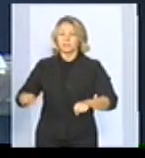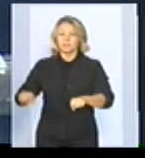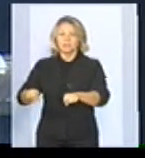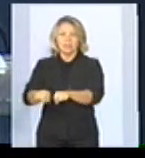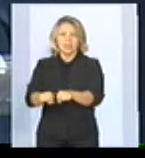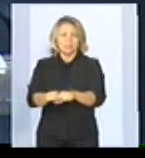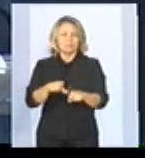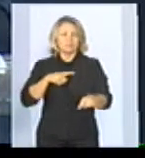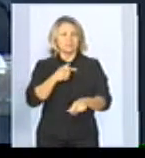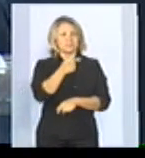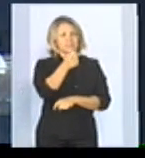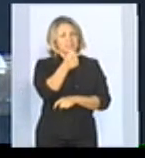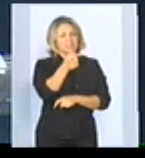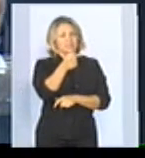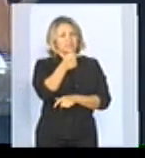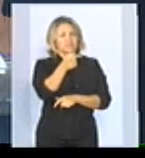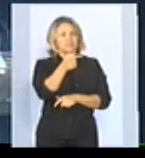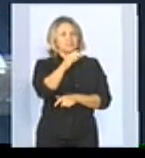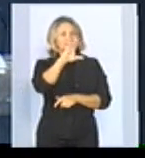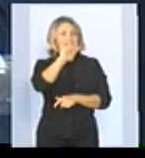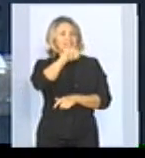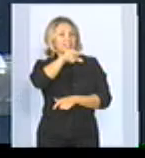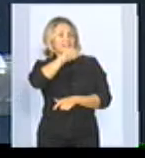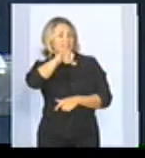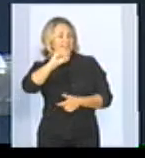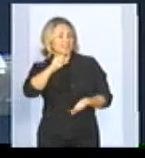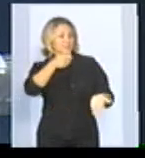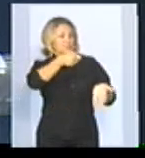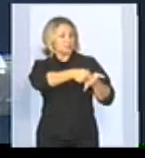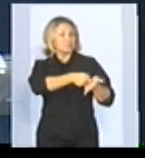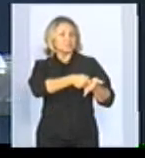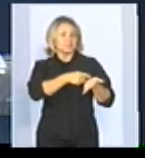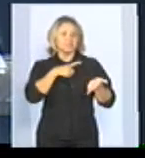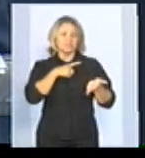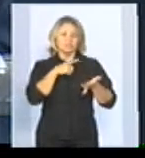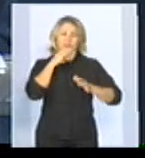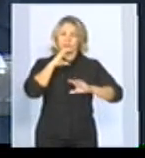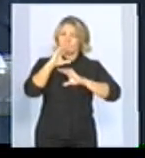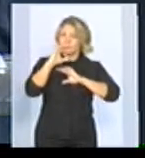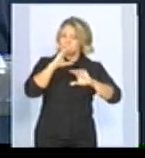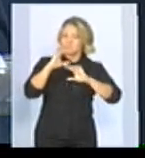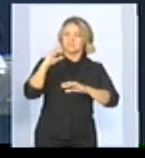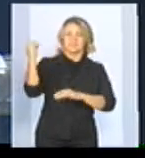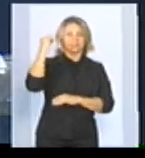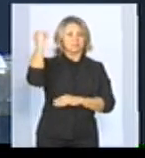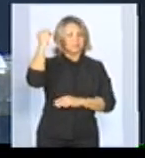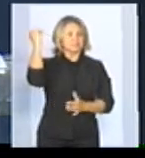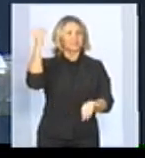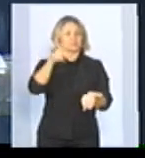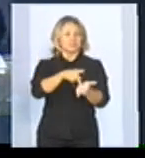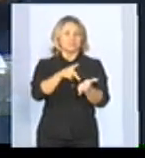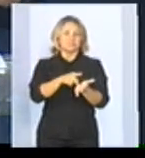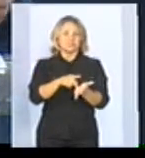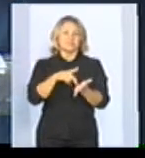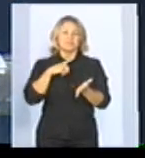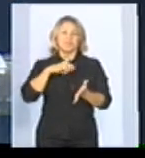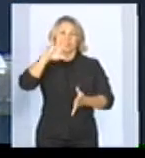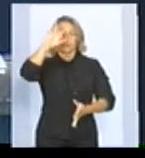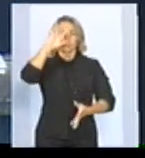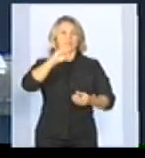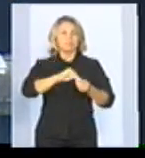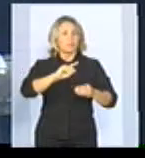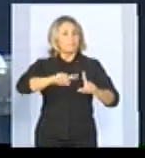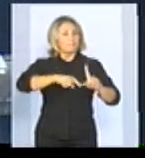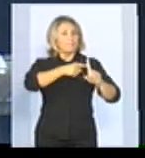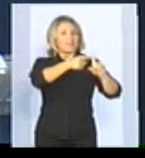obrigatórios que democratizou a comunicação D maior importância D maior relevância foram complementados mais